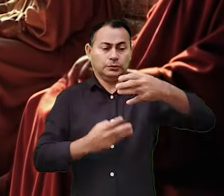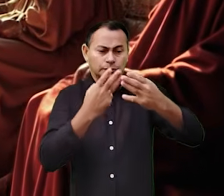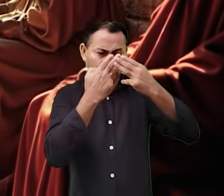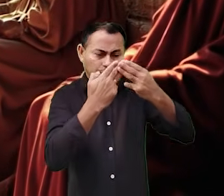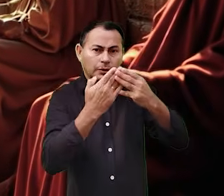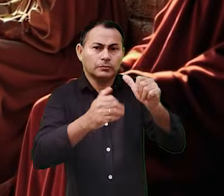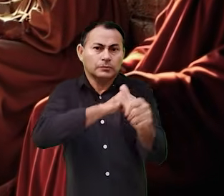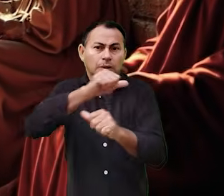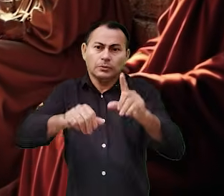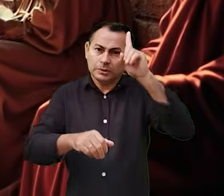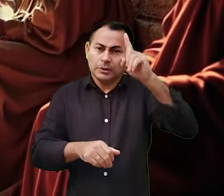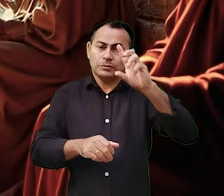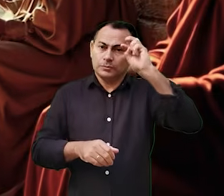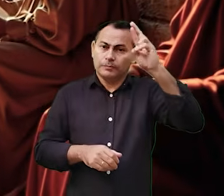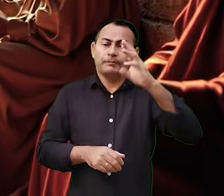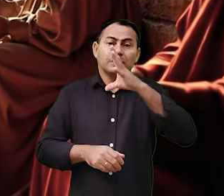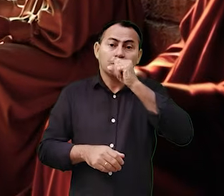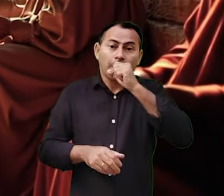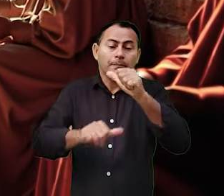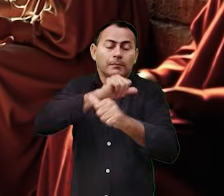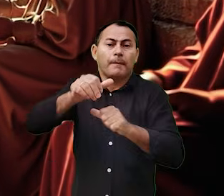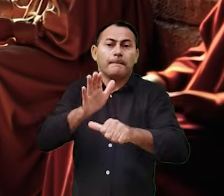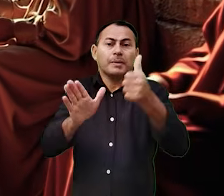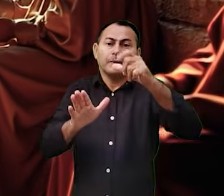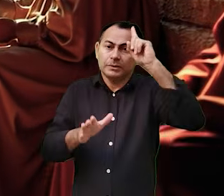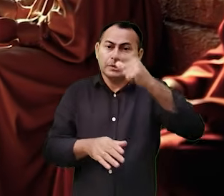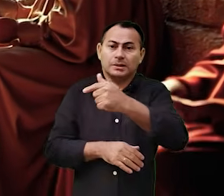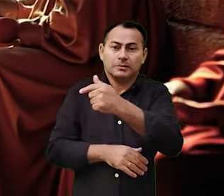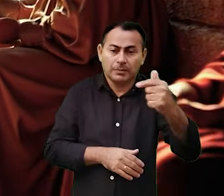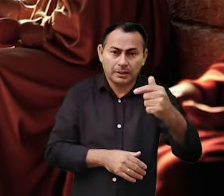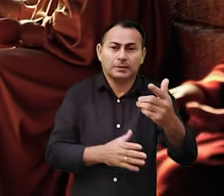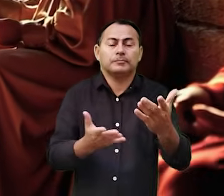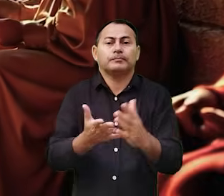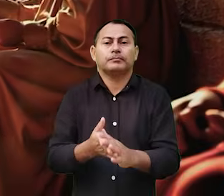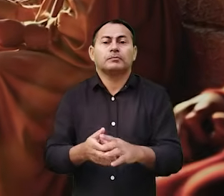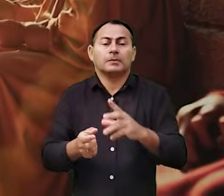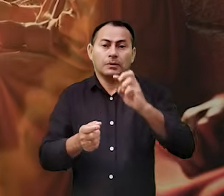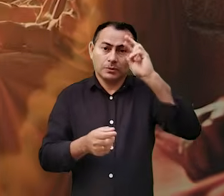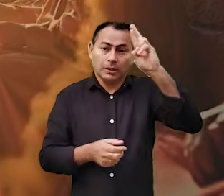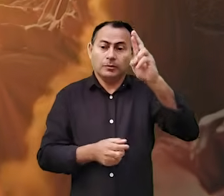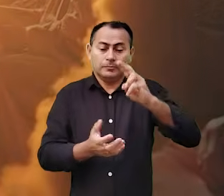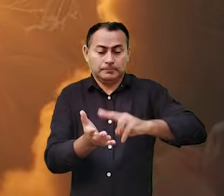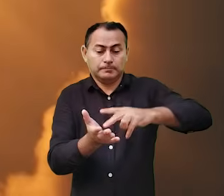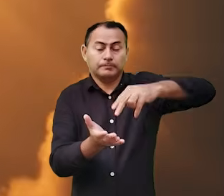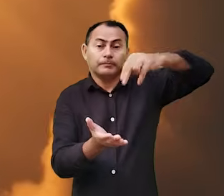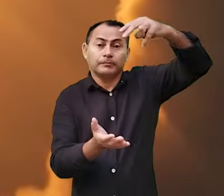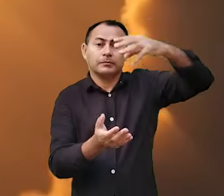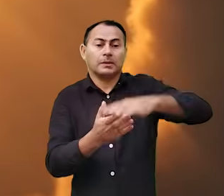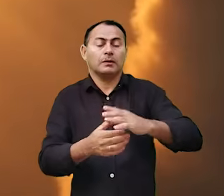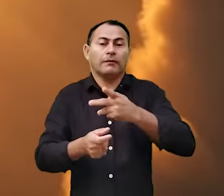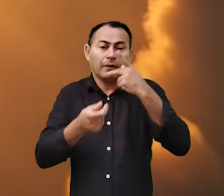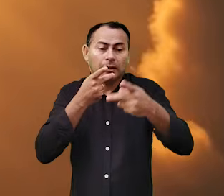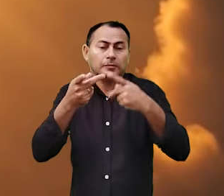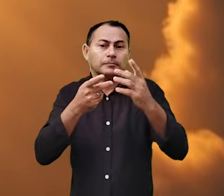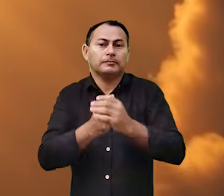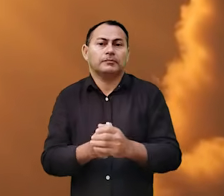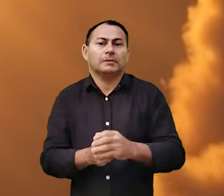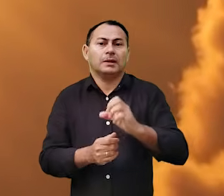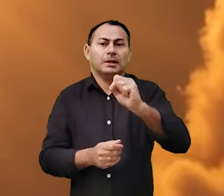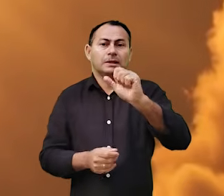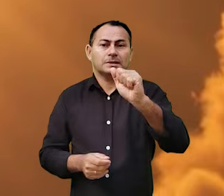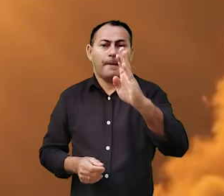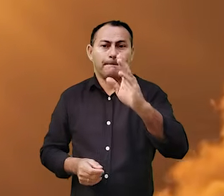judeus trocaram o dia do Senhor de sábado para o 1º dia da semana, quando o Senhor ressuscitou, e o chamavam